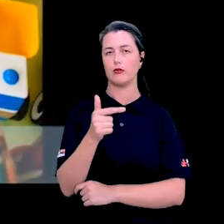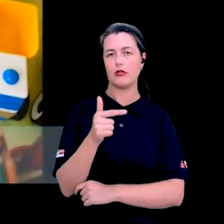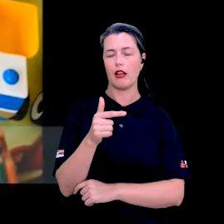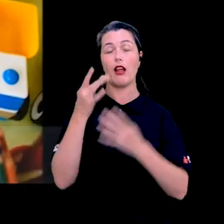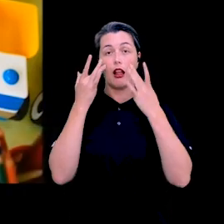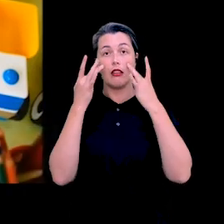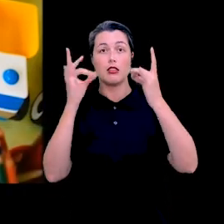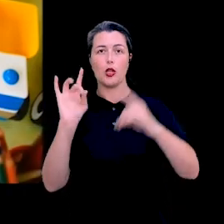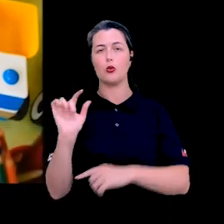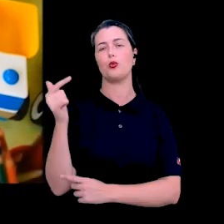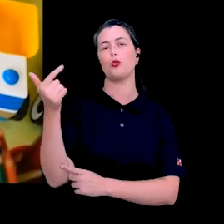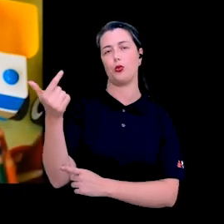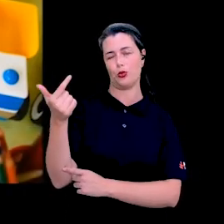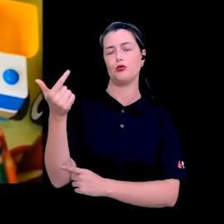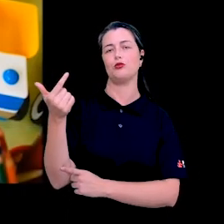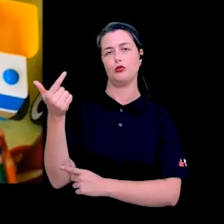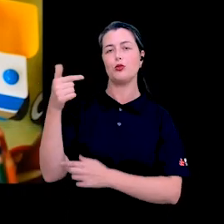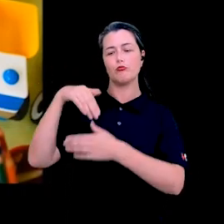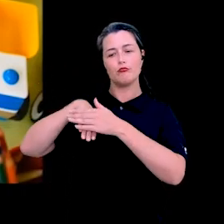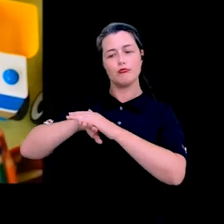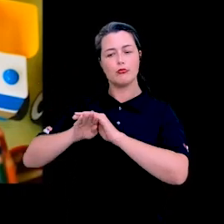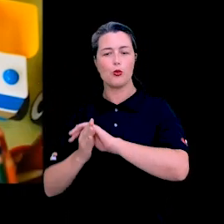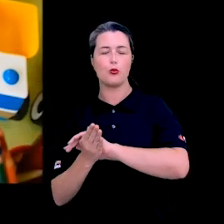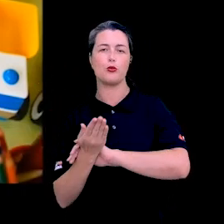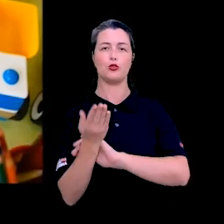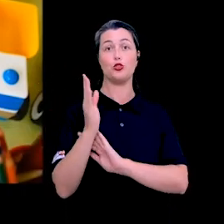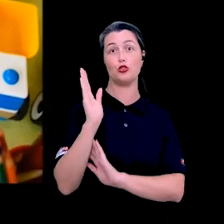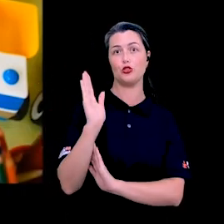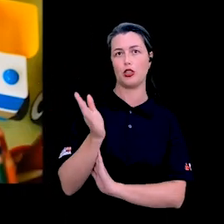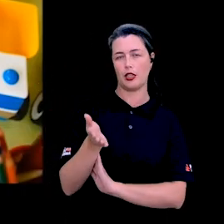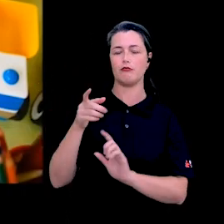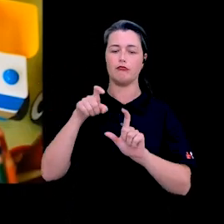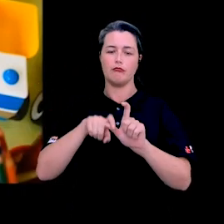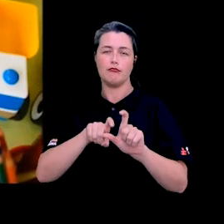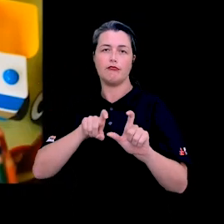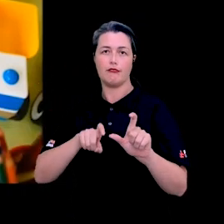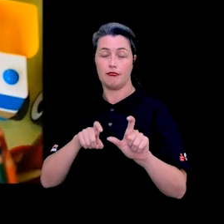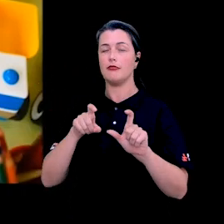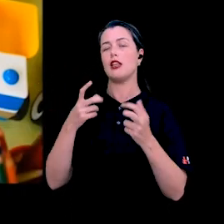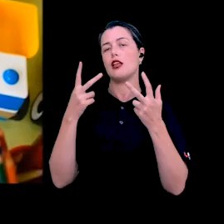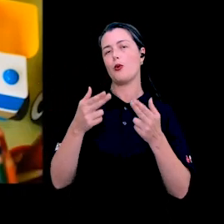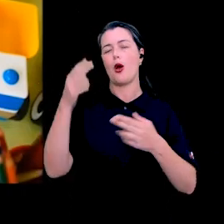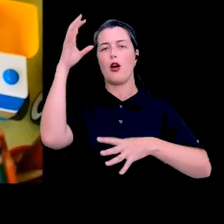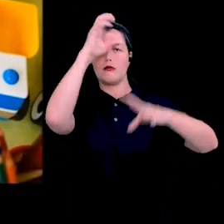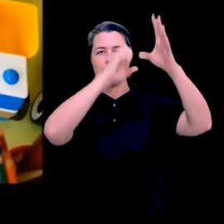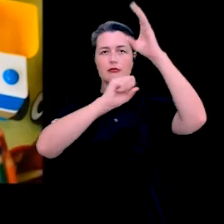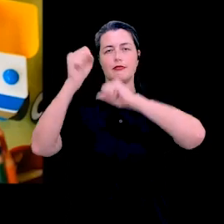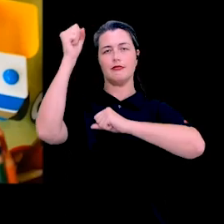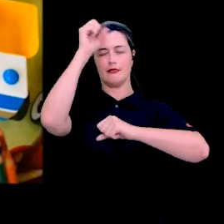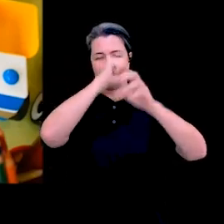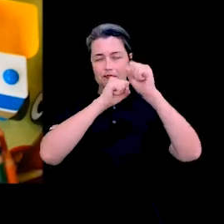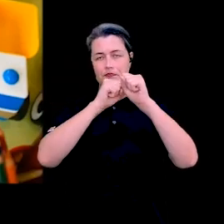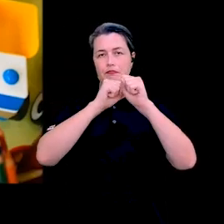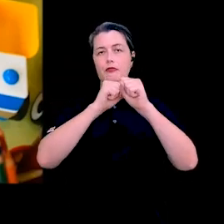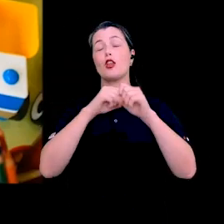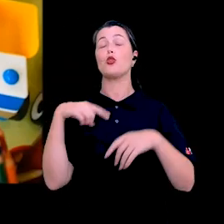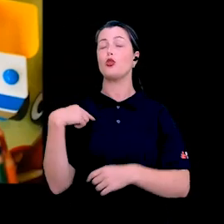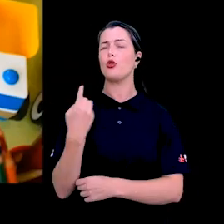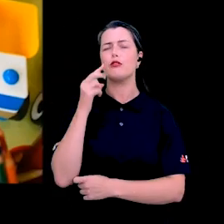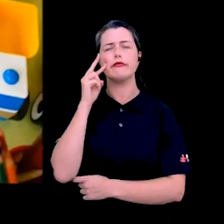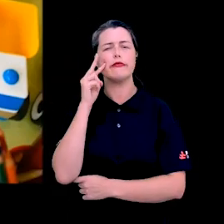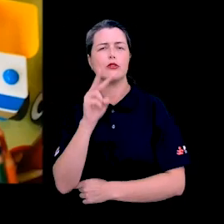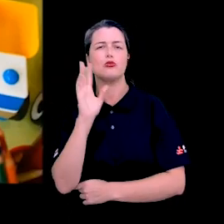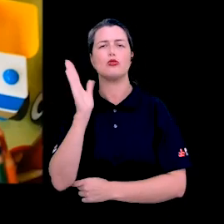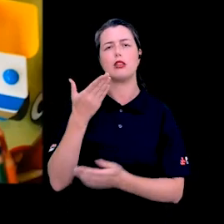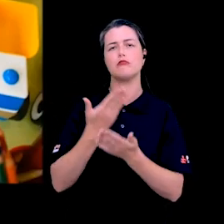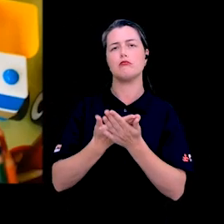já está automatizado. E isso pode acontecer também com a aprendizagem. O que percebemos nos estudos citados